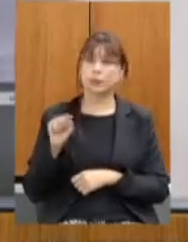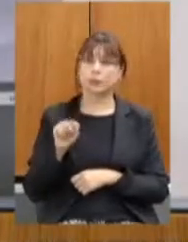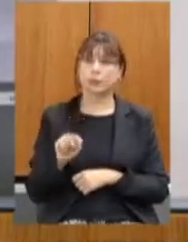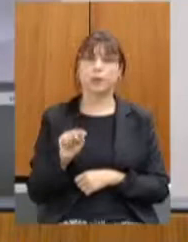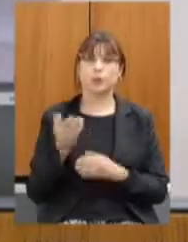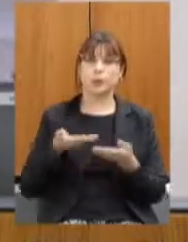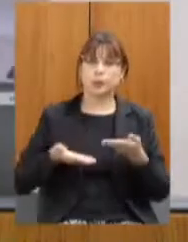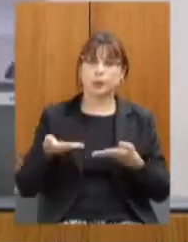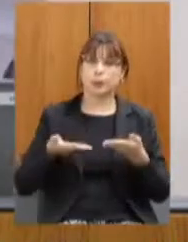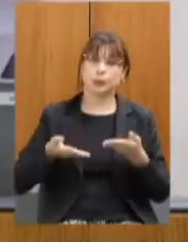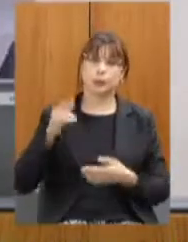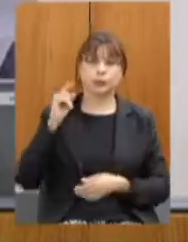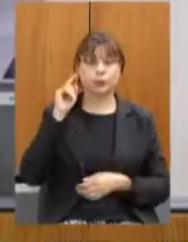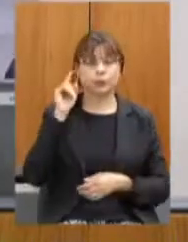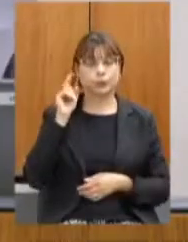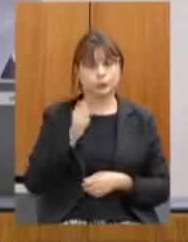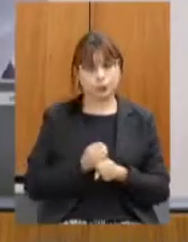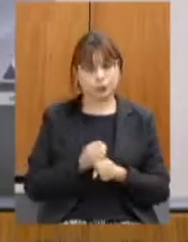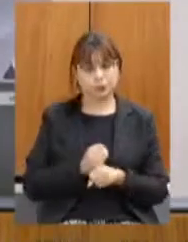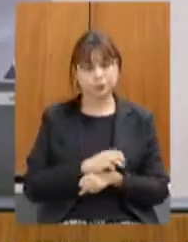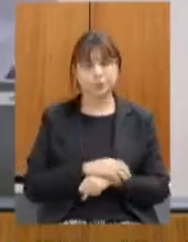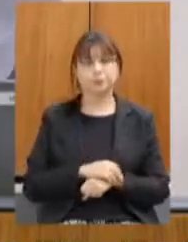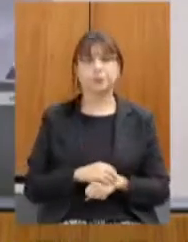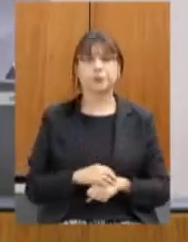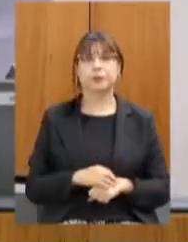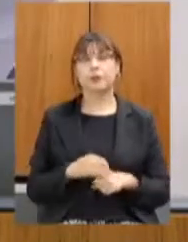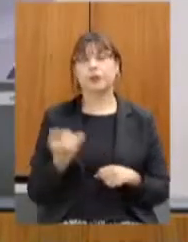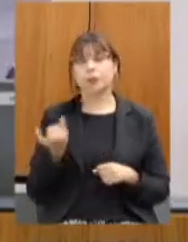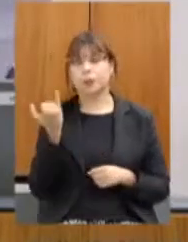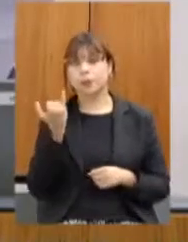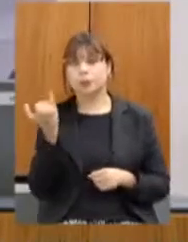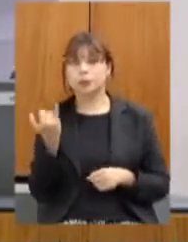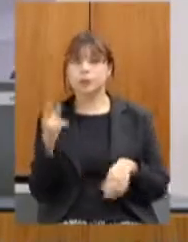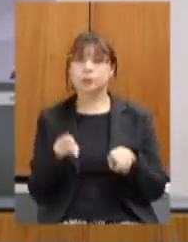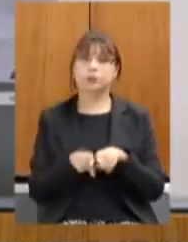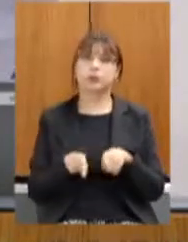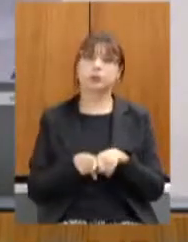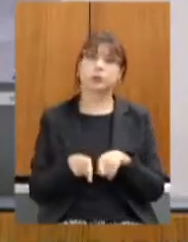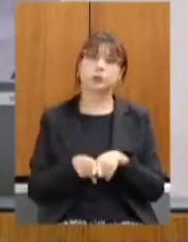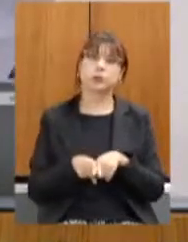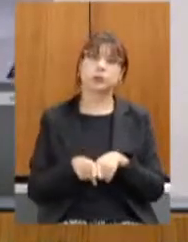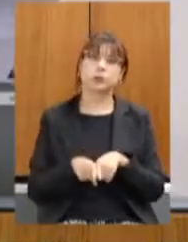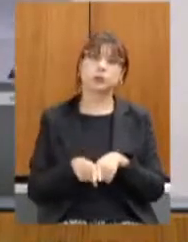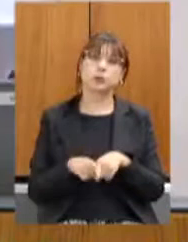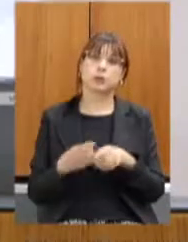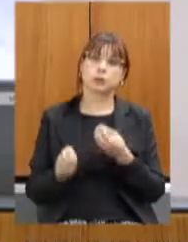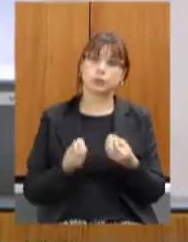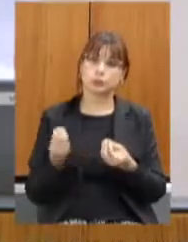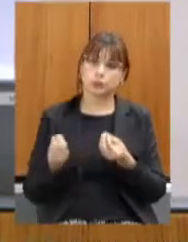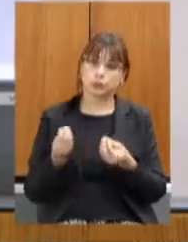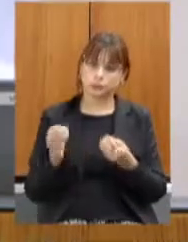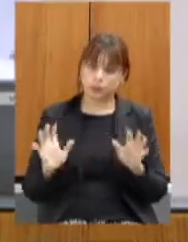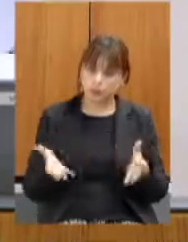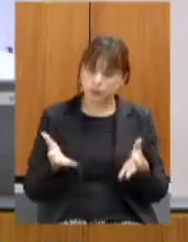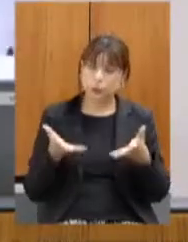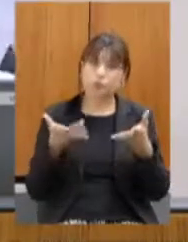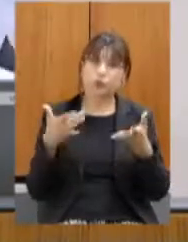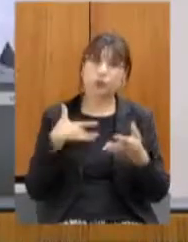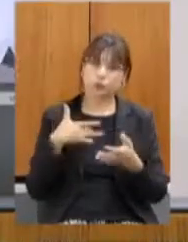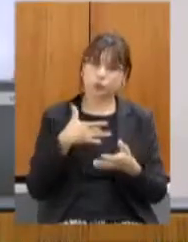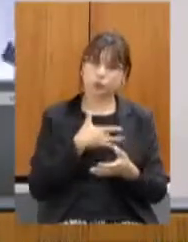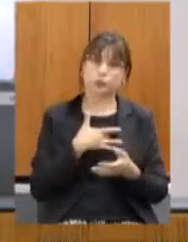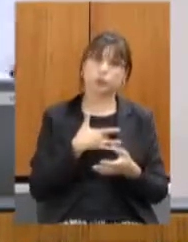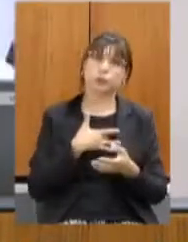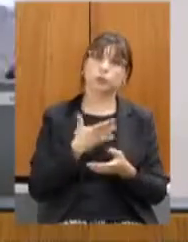atendimentos por ano apesar da relevância e contribuição para o fomento da Saúde na região nos últimos